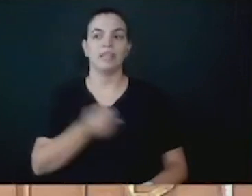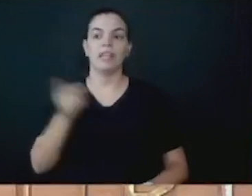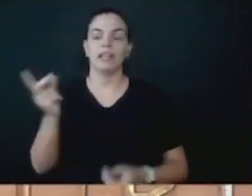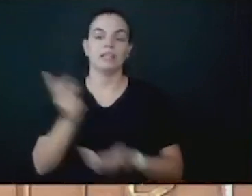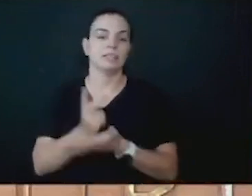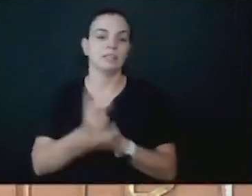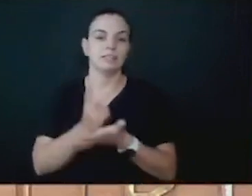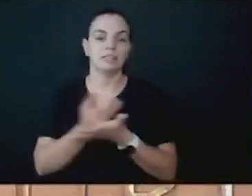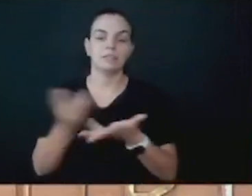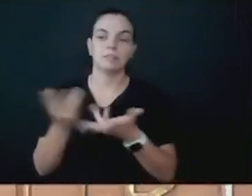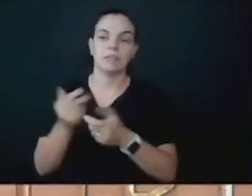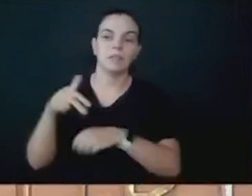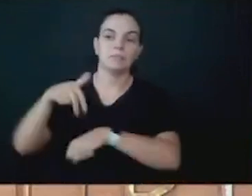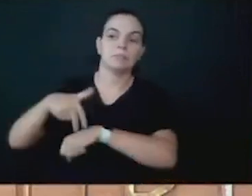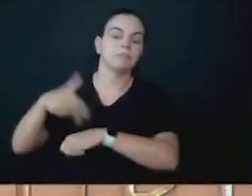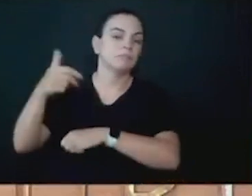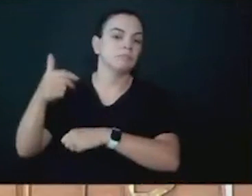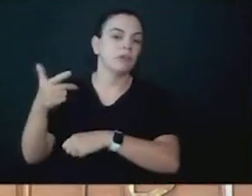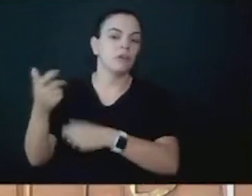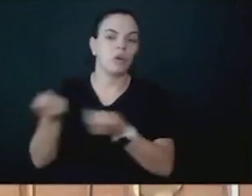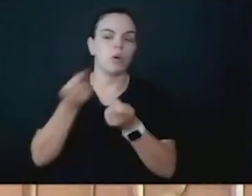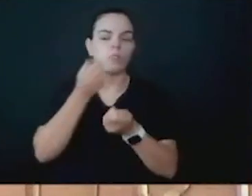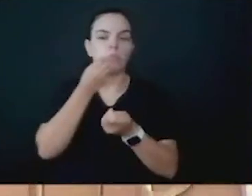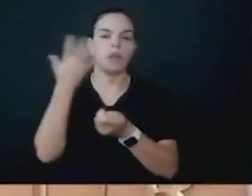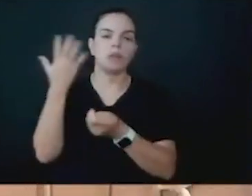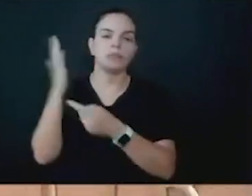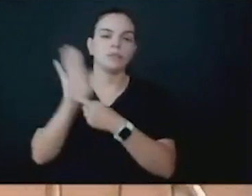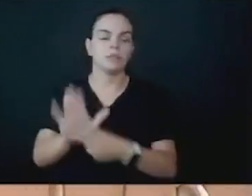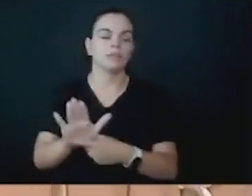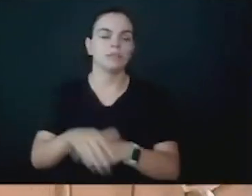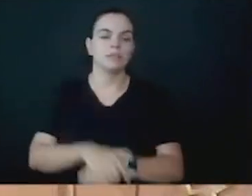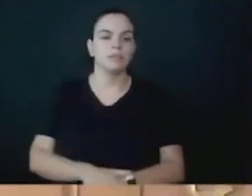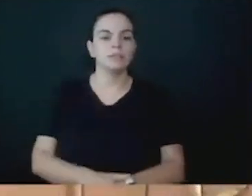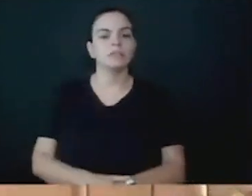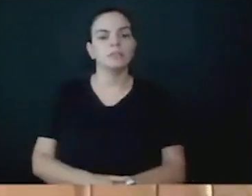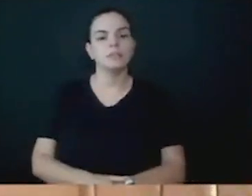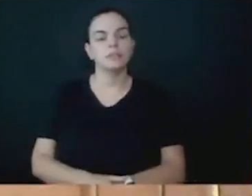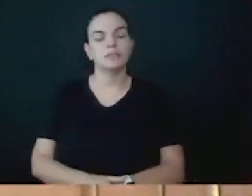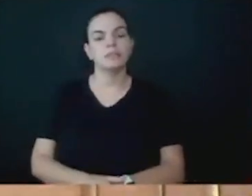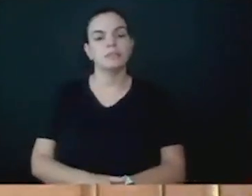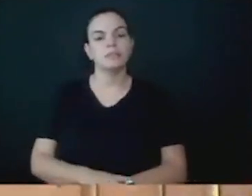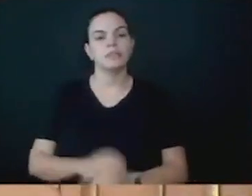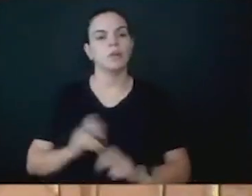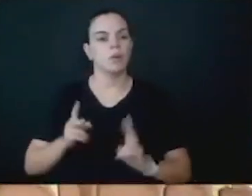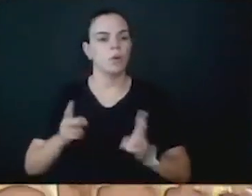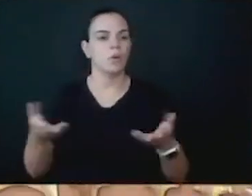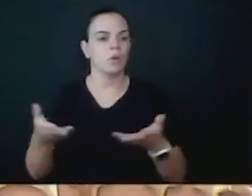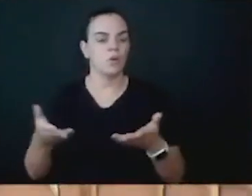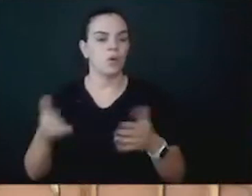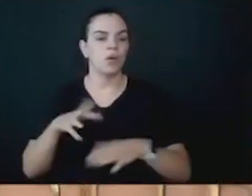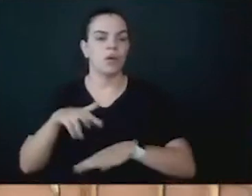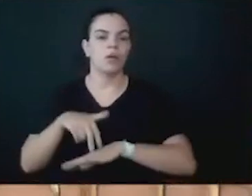a apresentação dos relatórios. A nossa, dando continuidade à audiência, a dinâmica foi